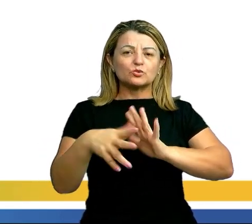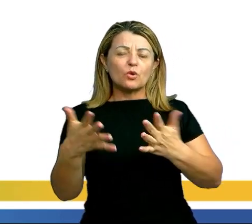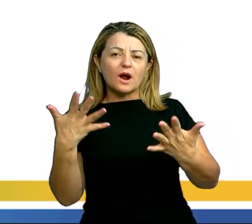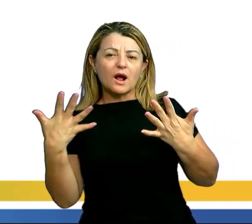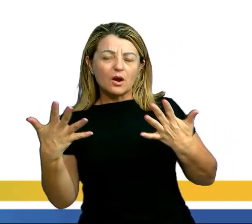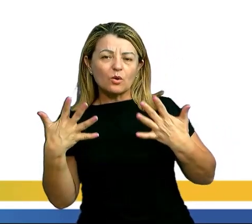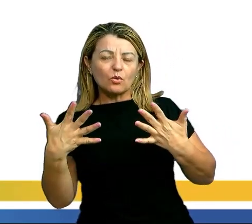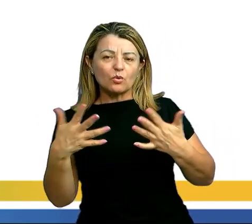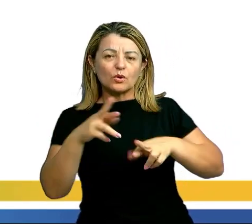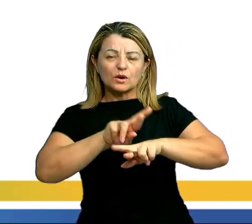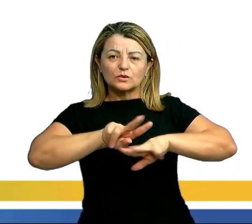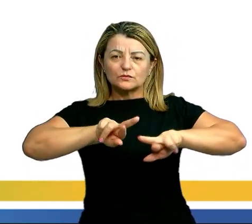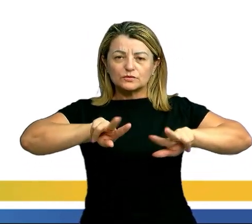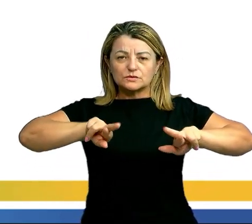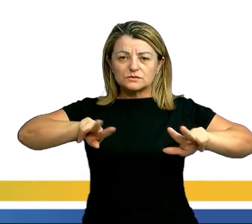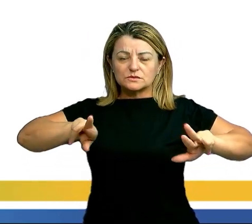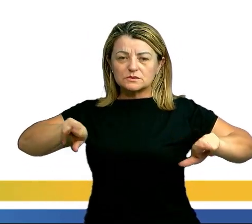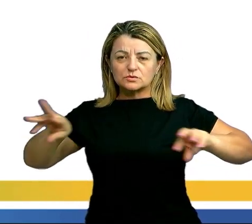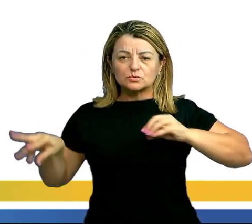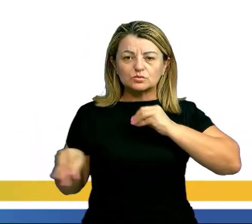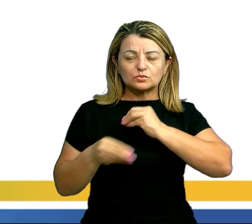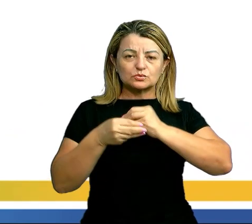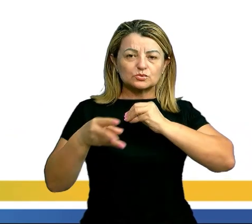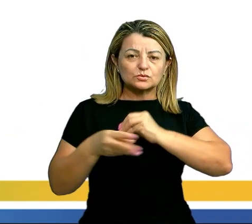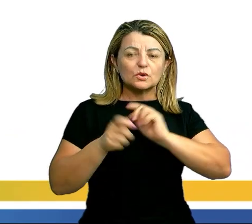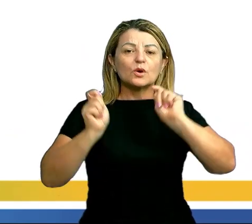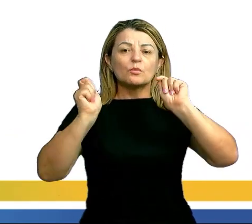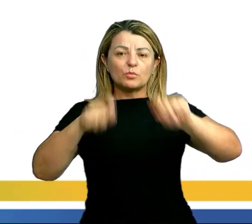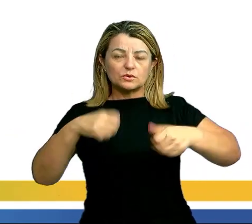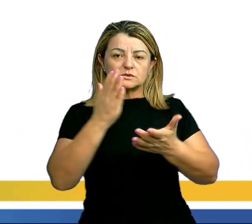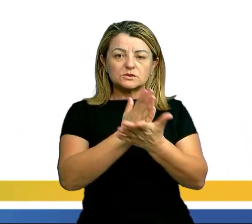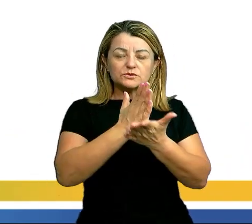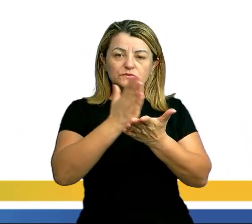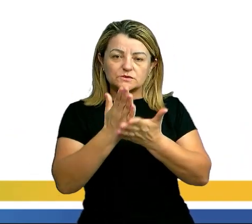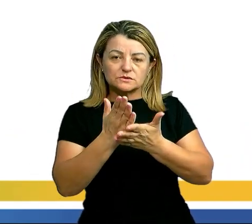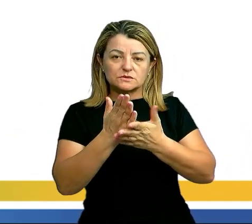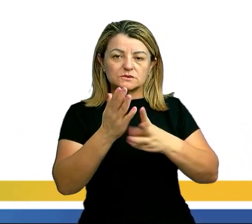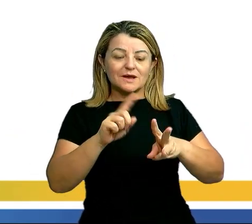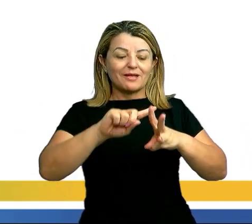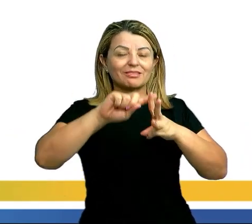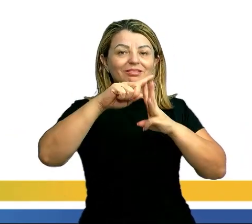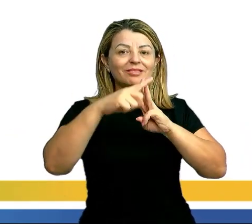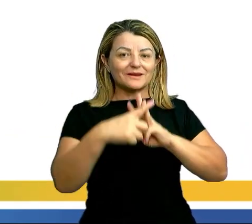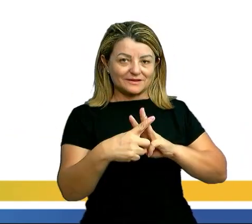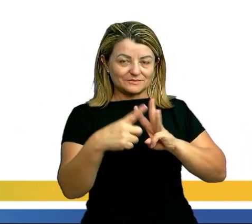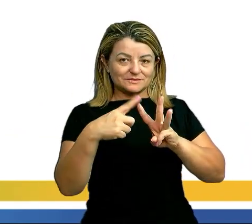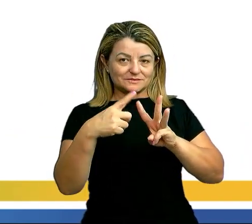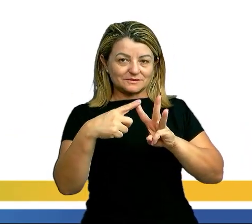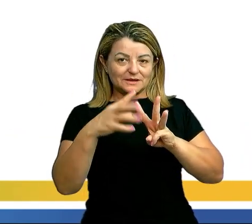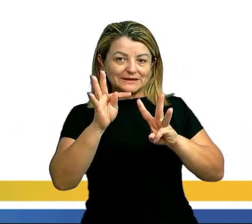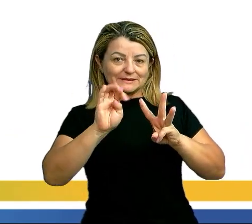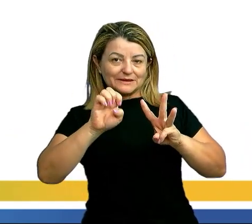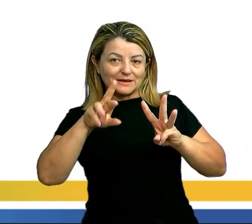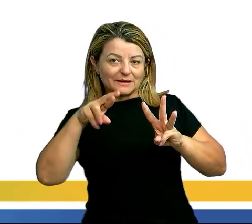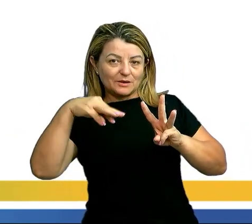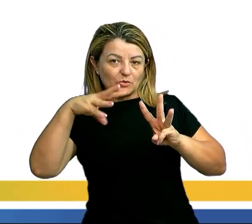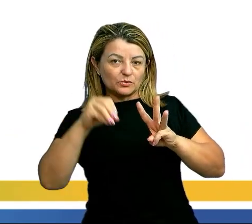térmicos relacionados. A termologia ela pode ser subdividida em três outros ramos, como